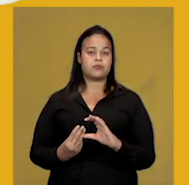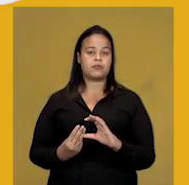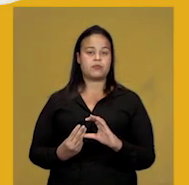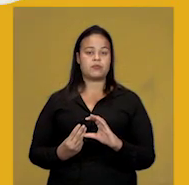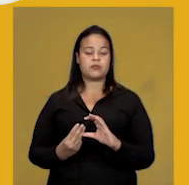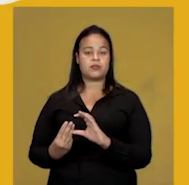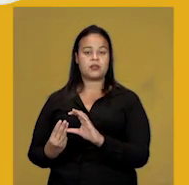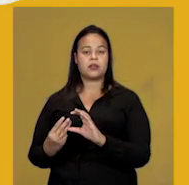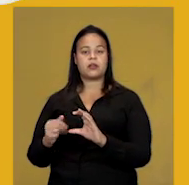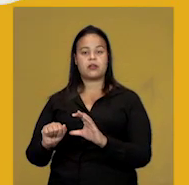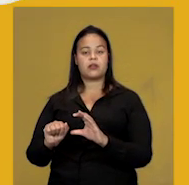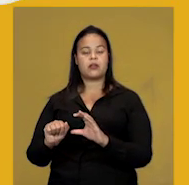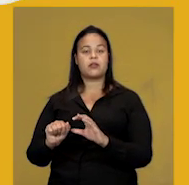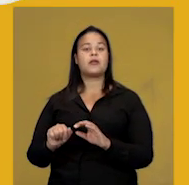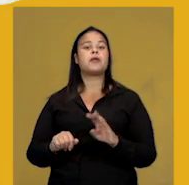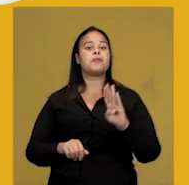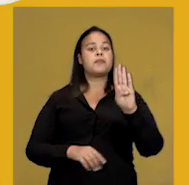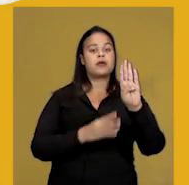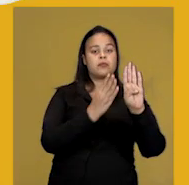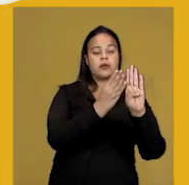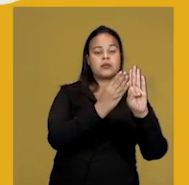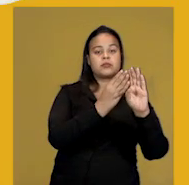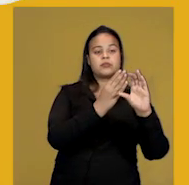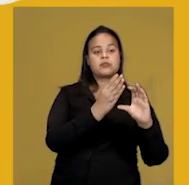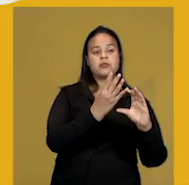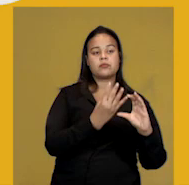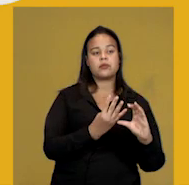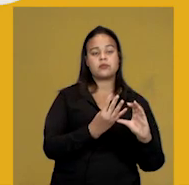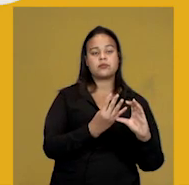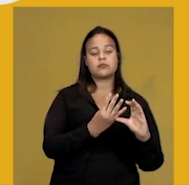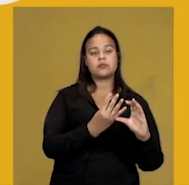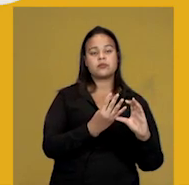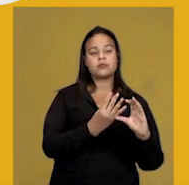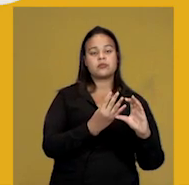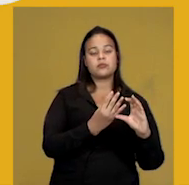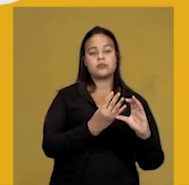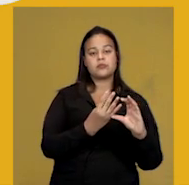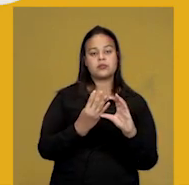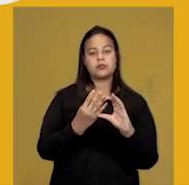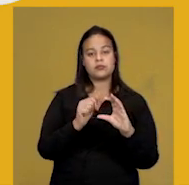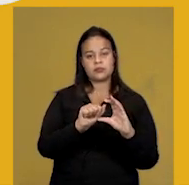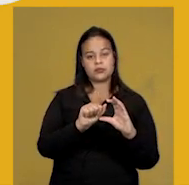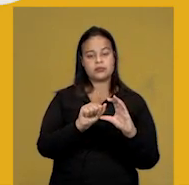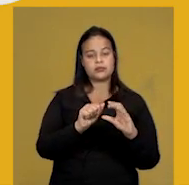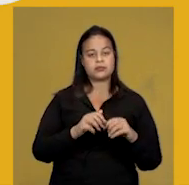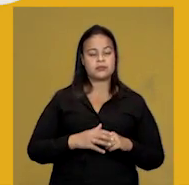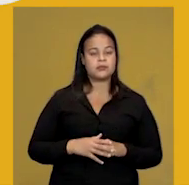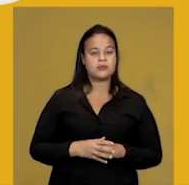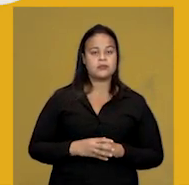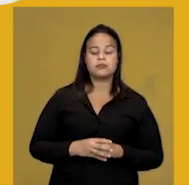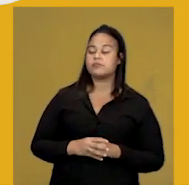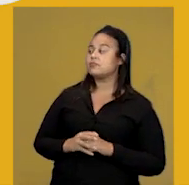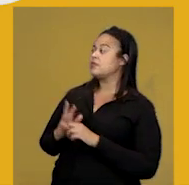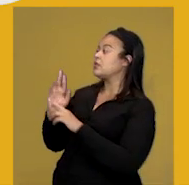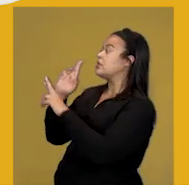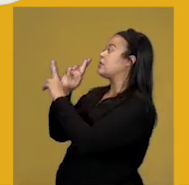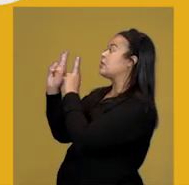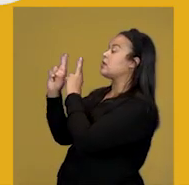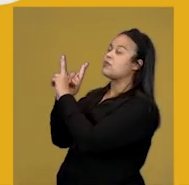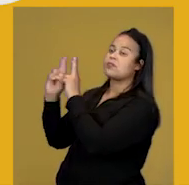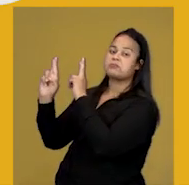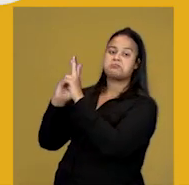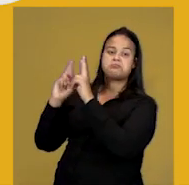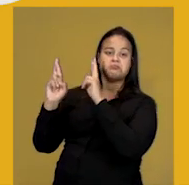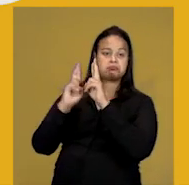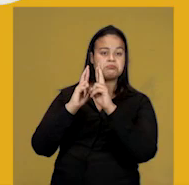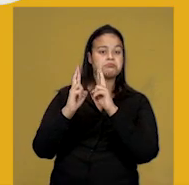C3A. B4, C4, C4A. Então, as 4 relações